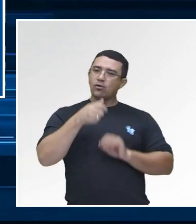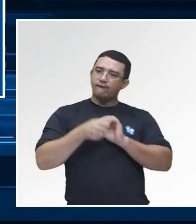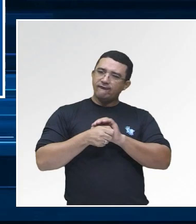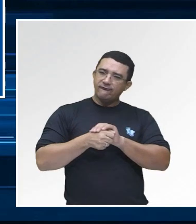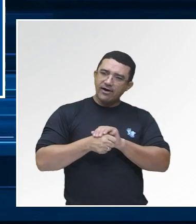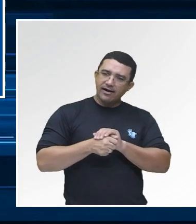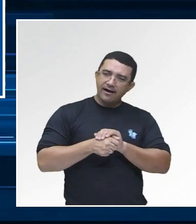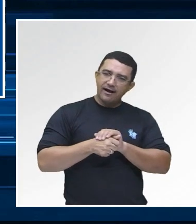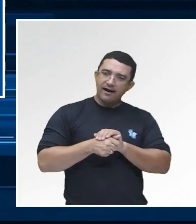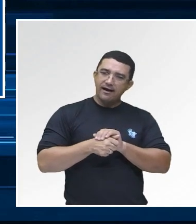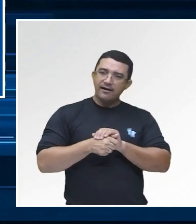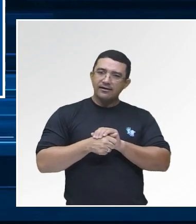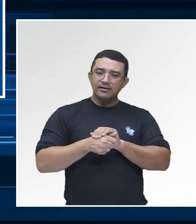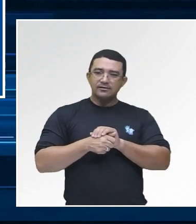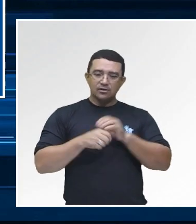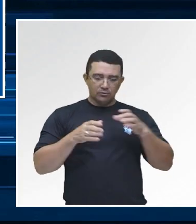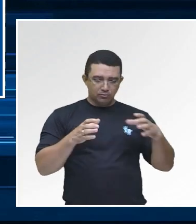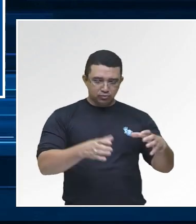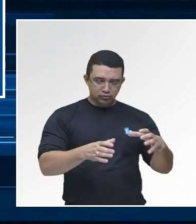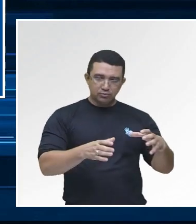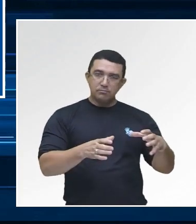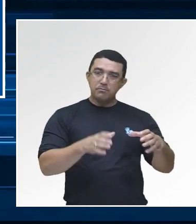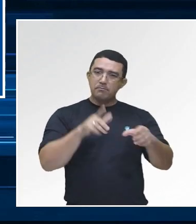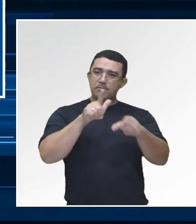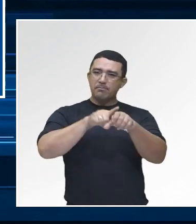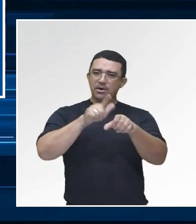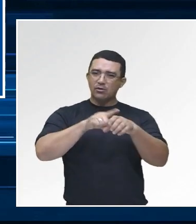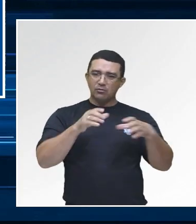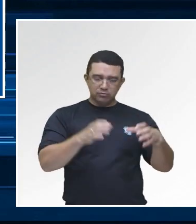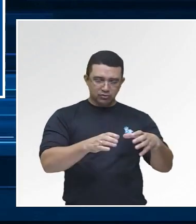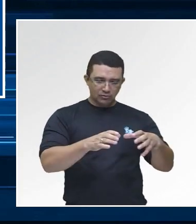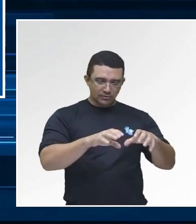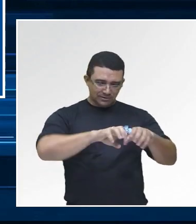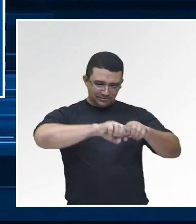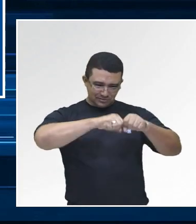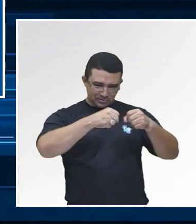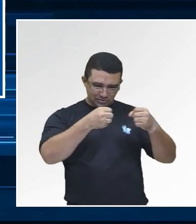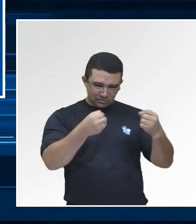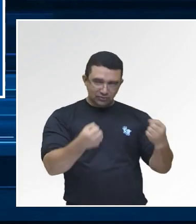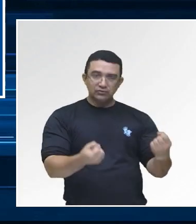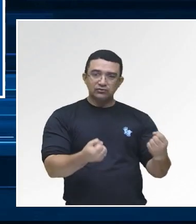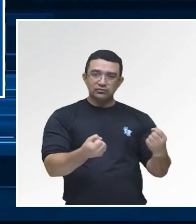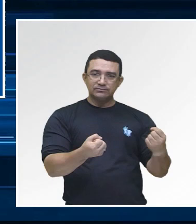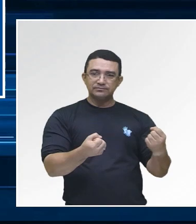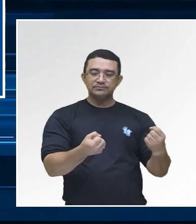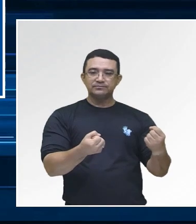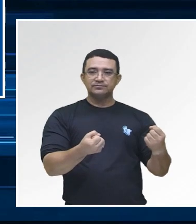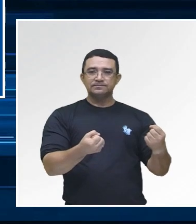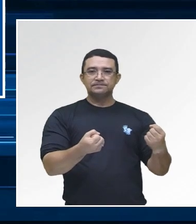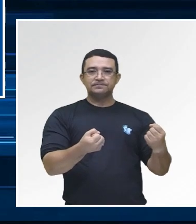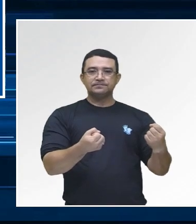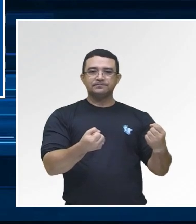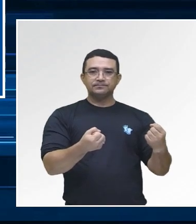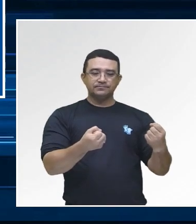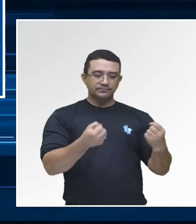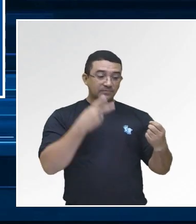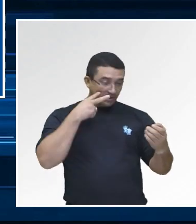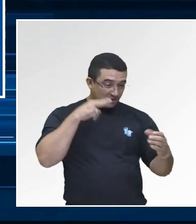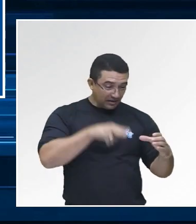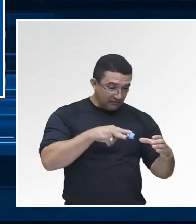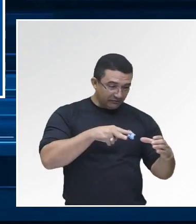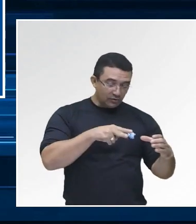vagarosamente, abriu, ele abriu o envelope, né? E